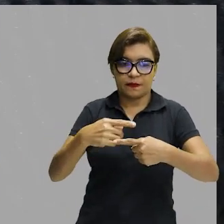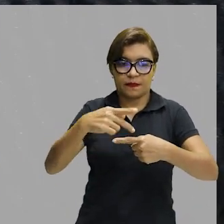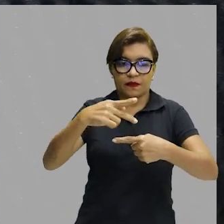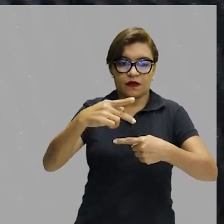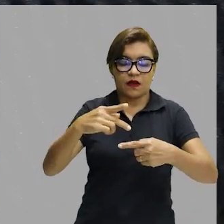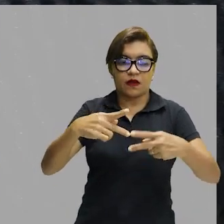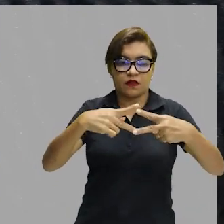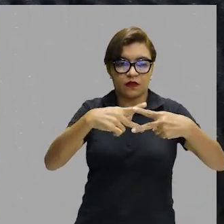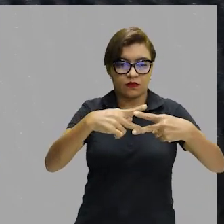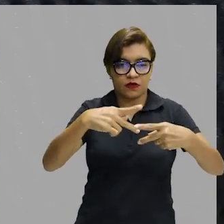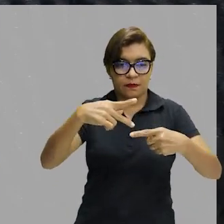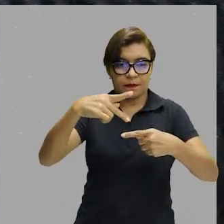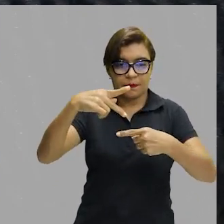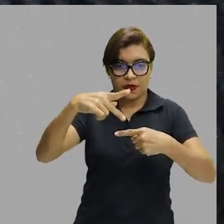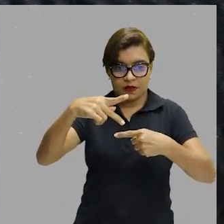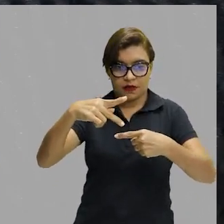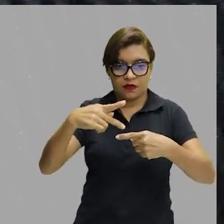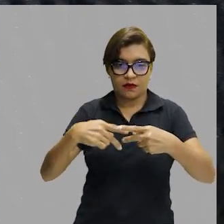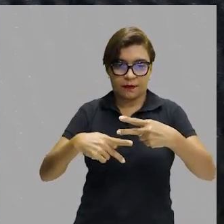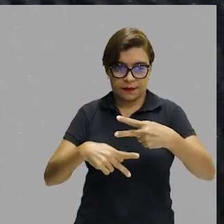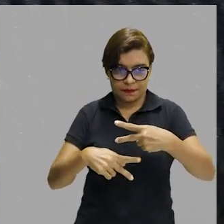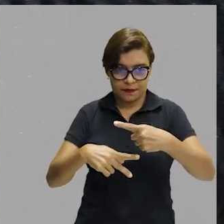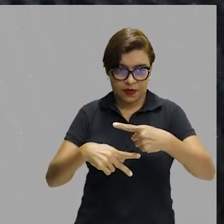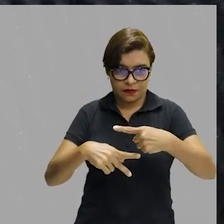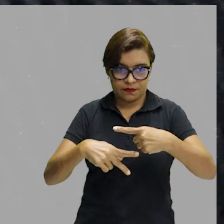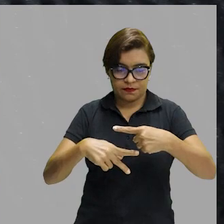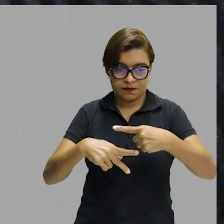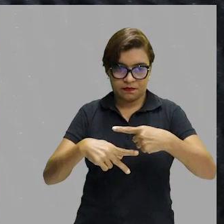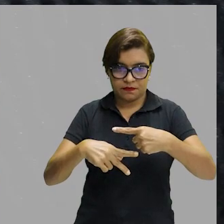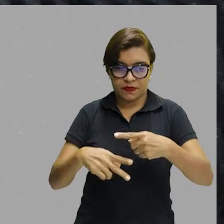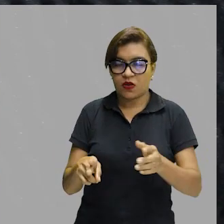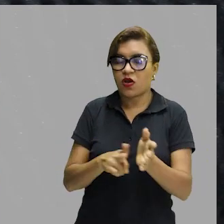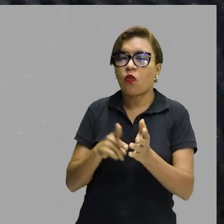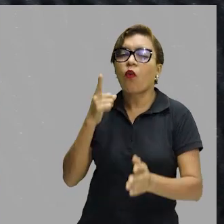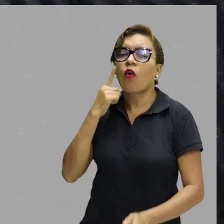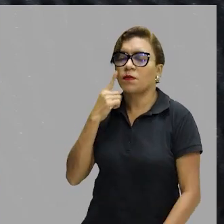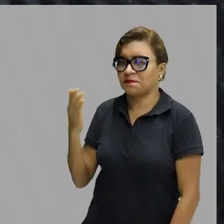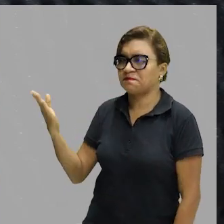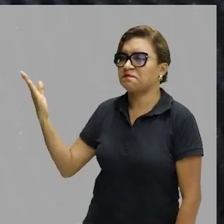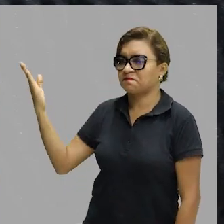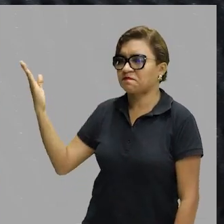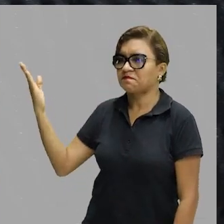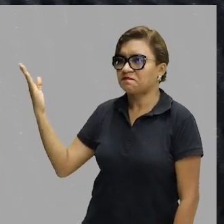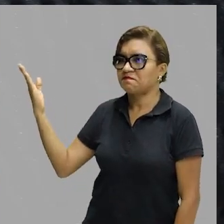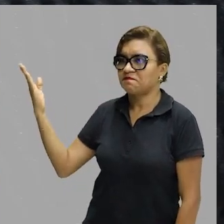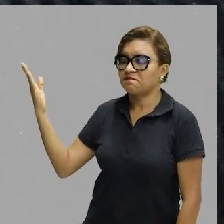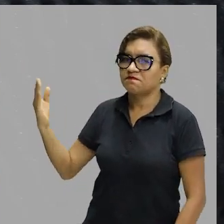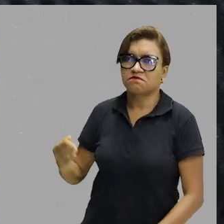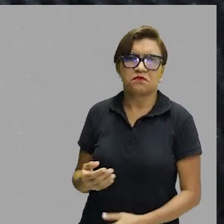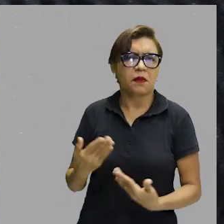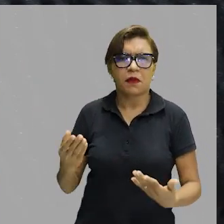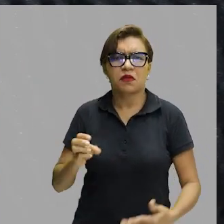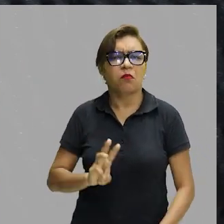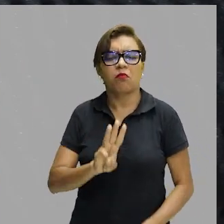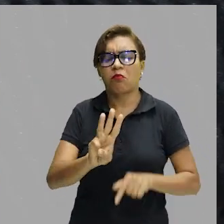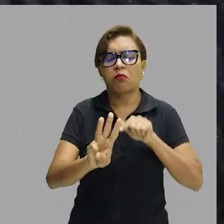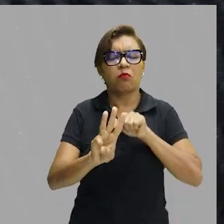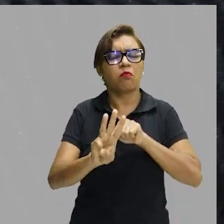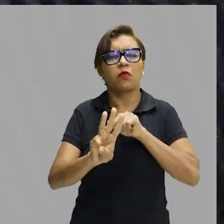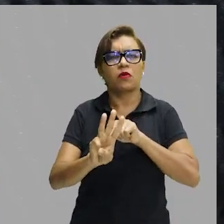constante tonométrica molar vezes a molalidade. Foi o que nós falamos. Mas o que é a molalidade,